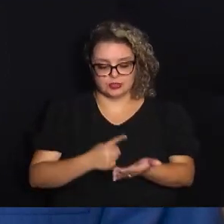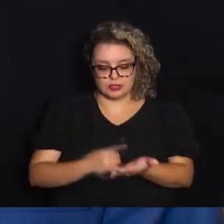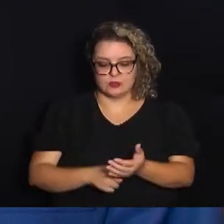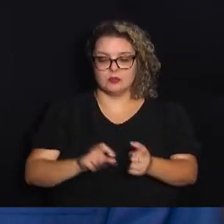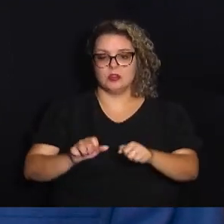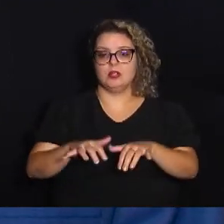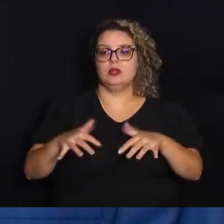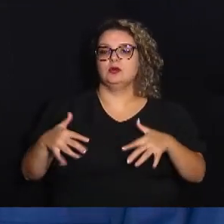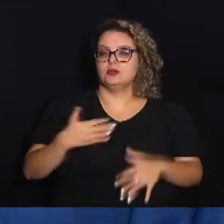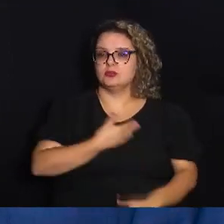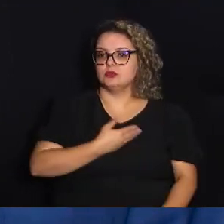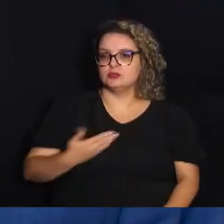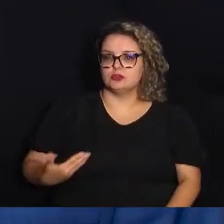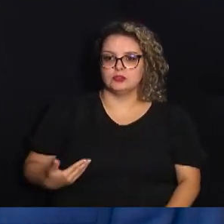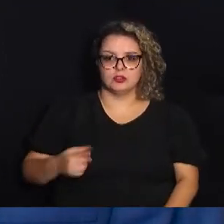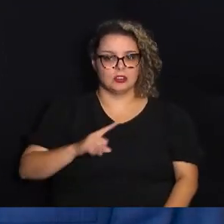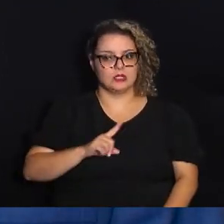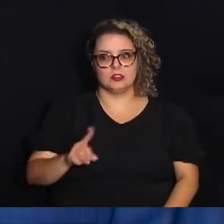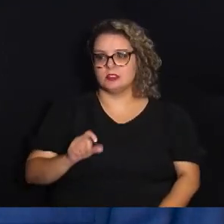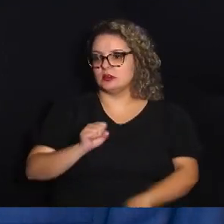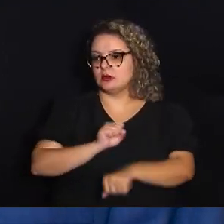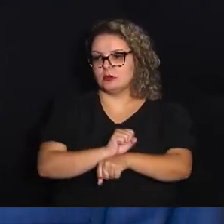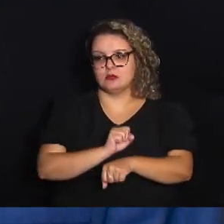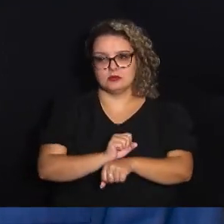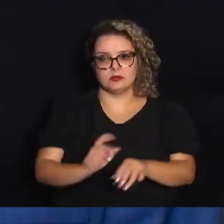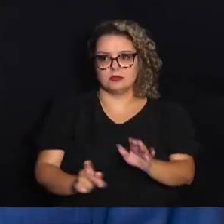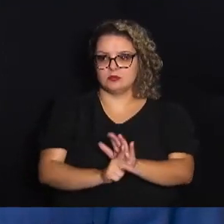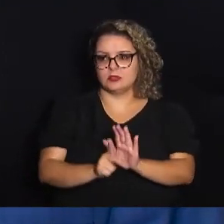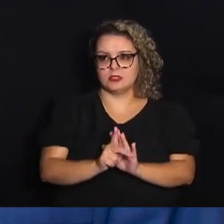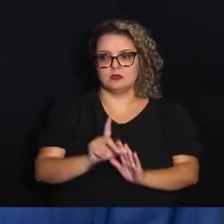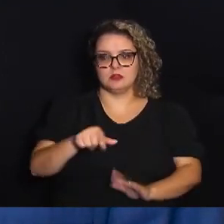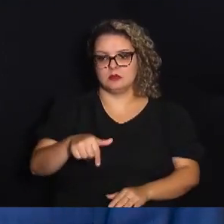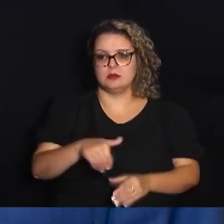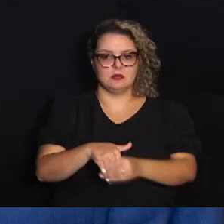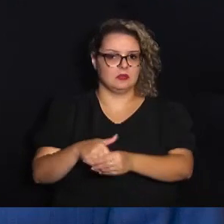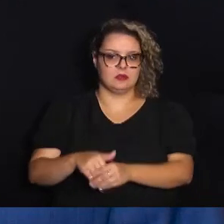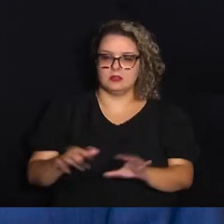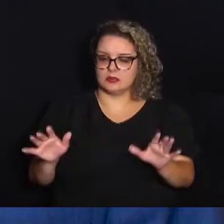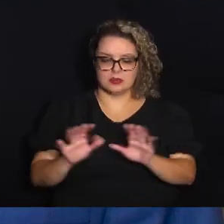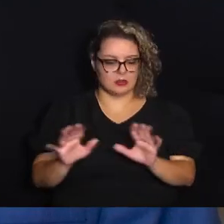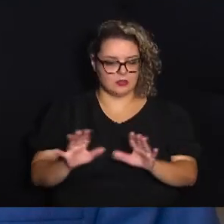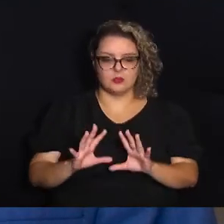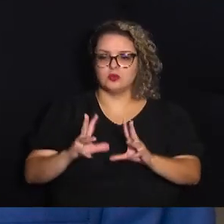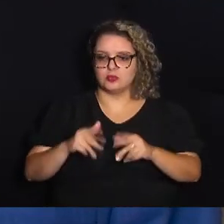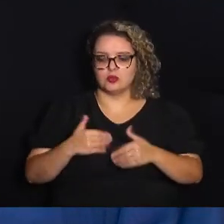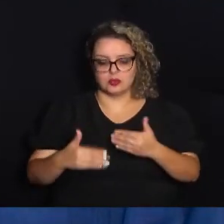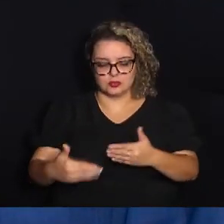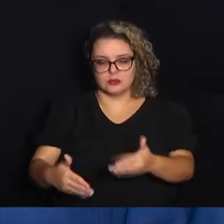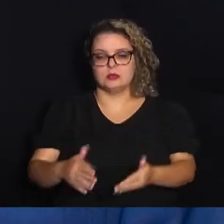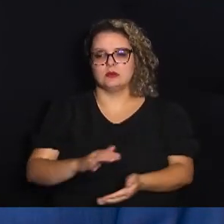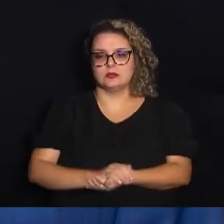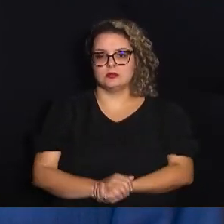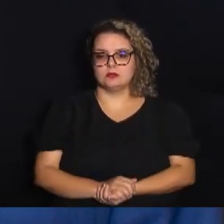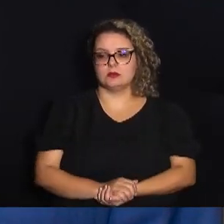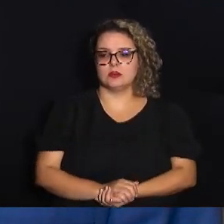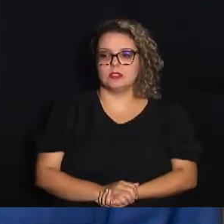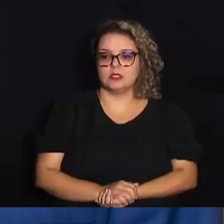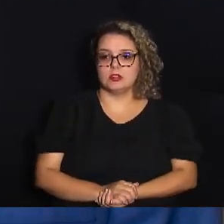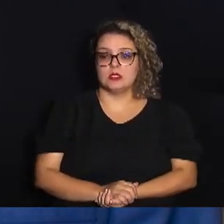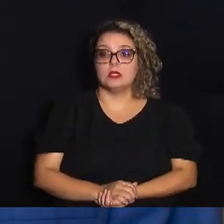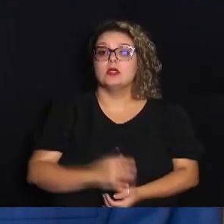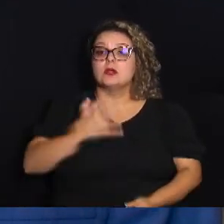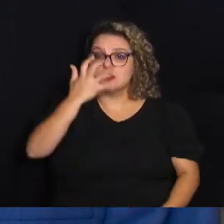casa já foi marcada a audiência a gente não ficou com projetos parado na casa para deixar de votar aqui na na na